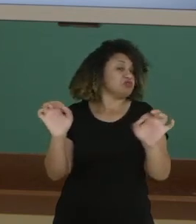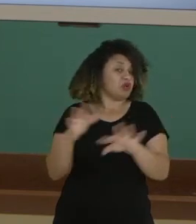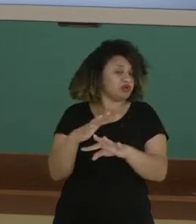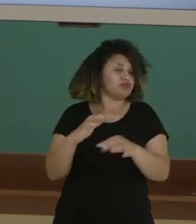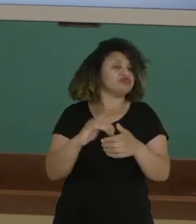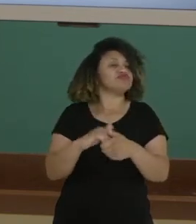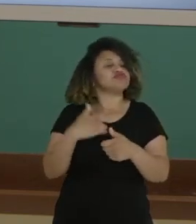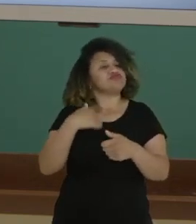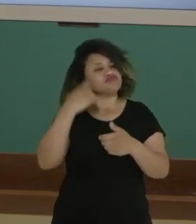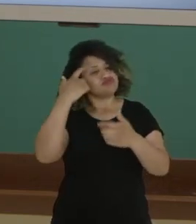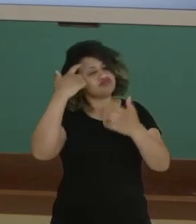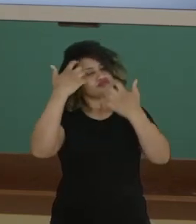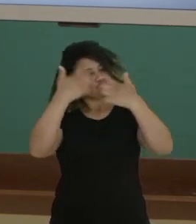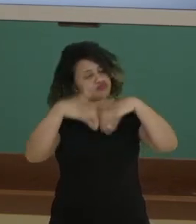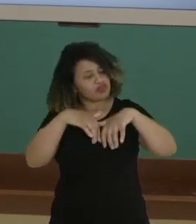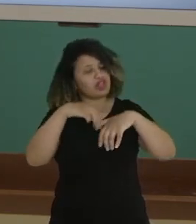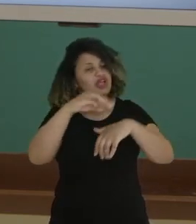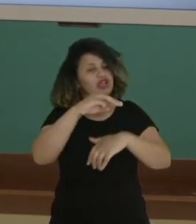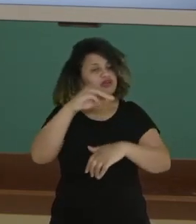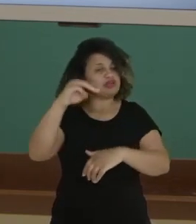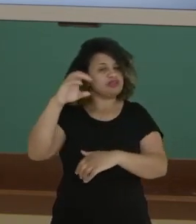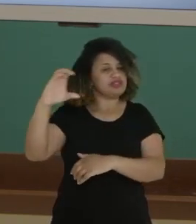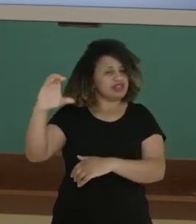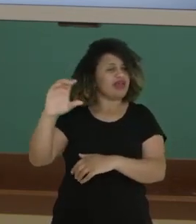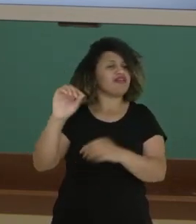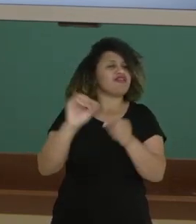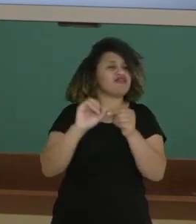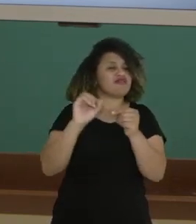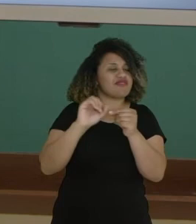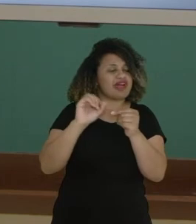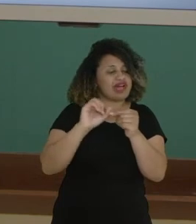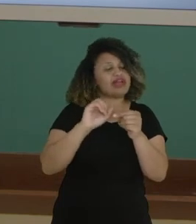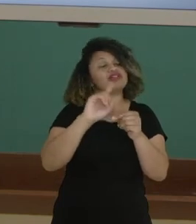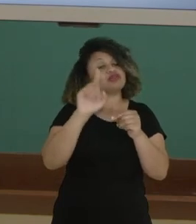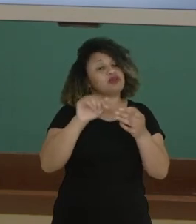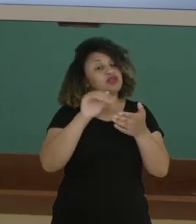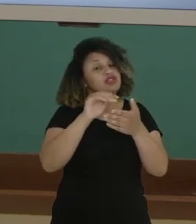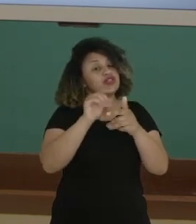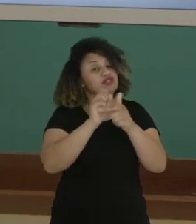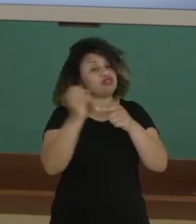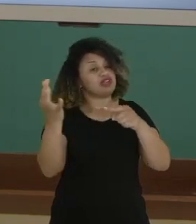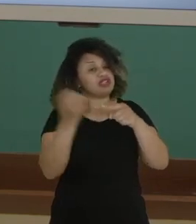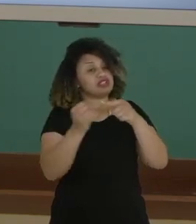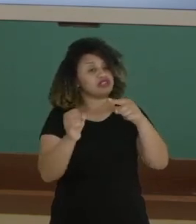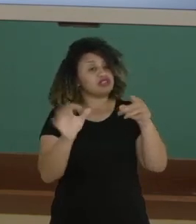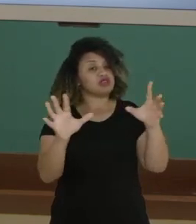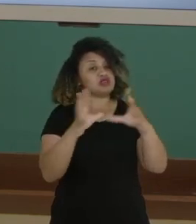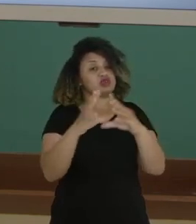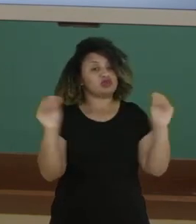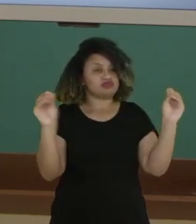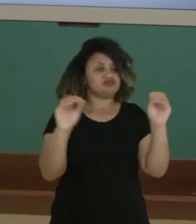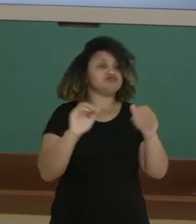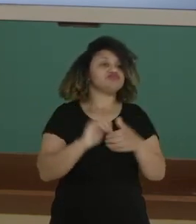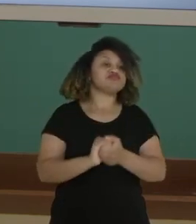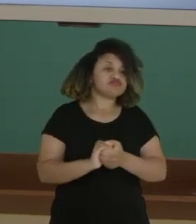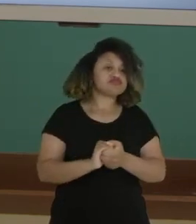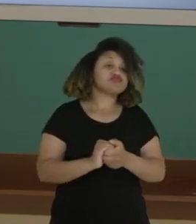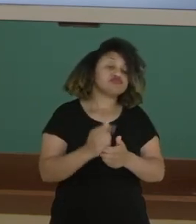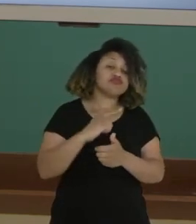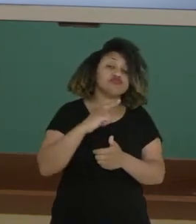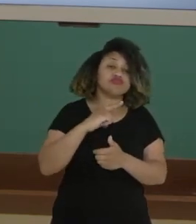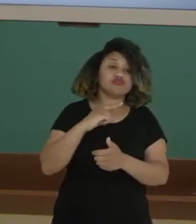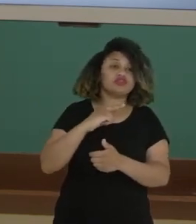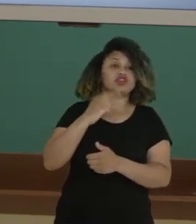pensa nisso, apareceu fração, corre tirar o mínimo, porque daí a fração vai embora, tá bom? Então, ó, o mínimo entre 2 e 3, está aqui para